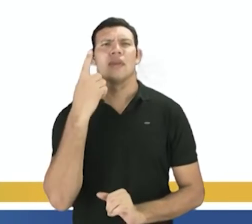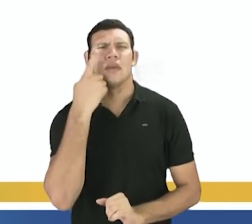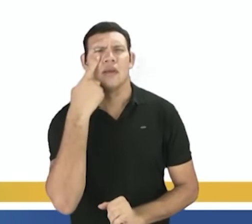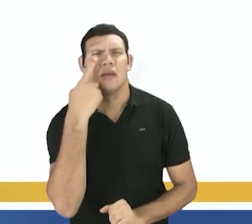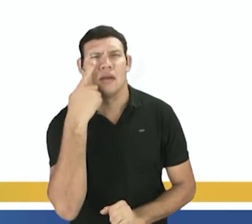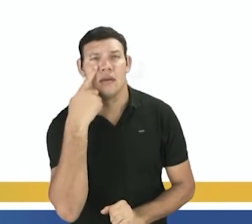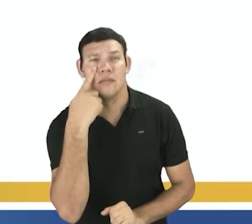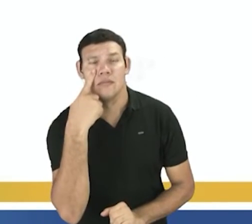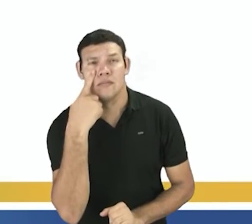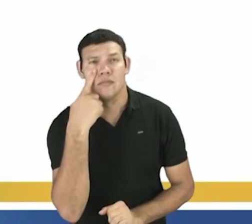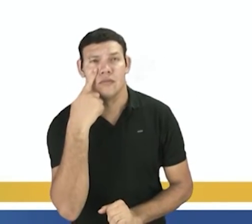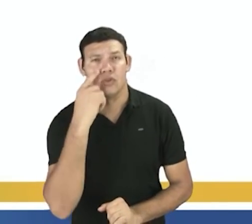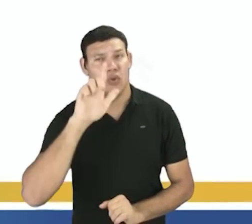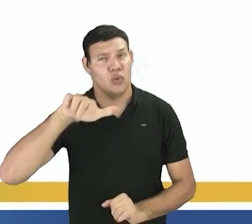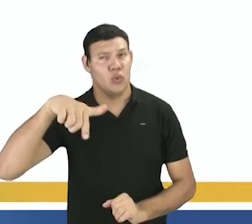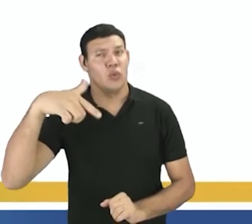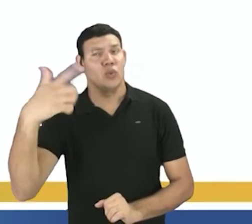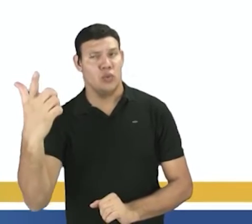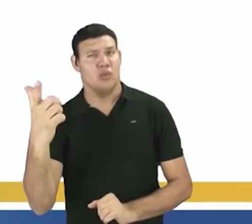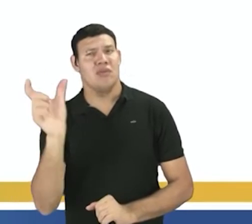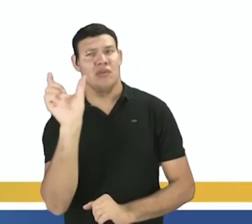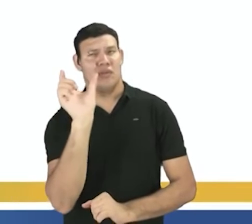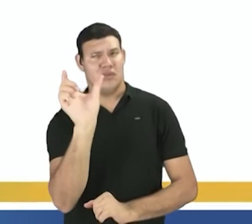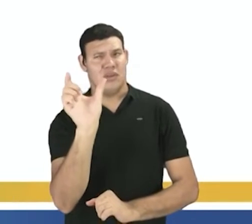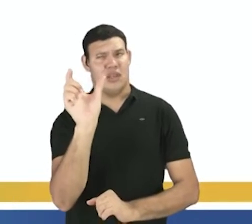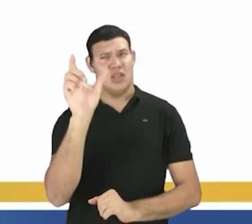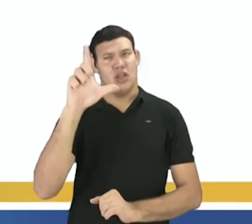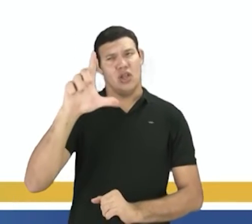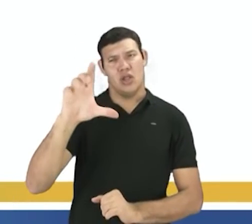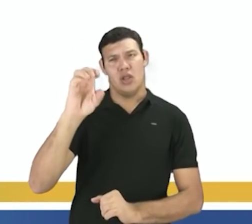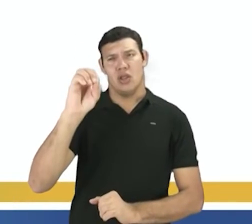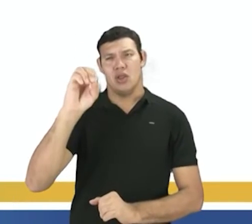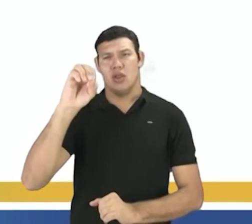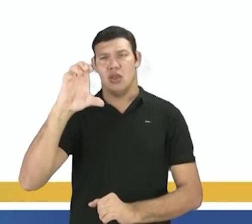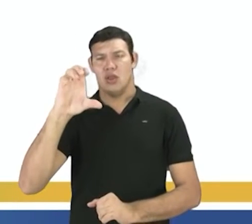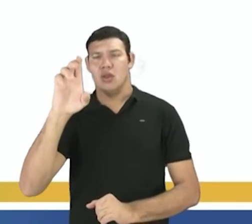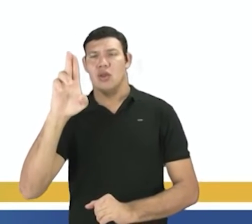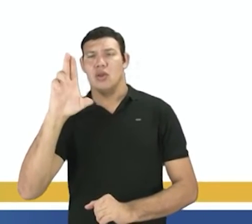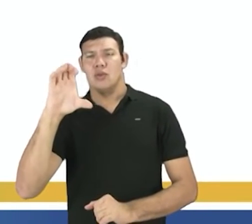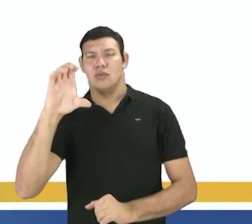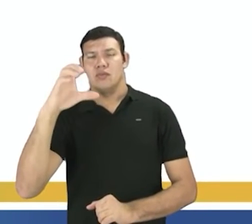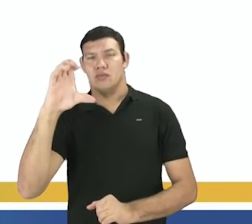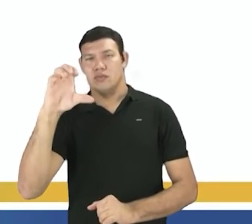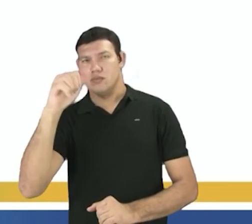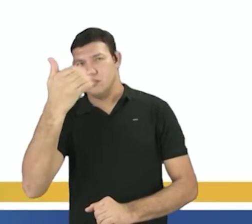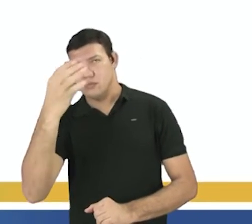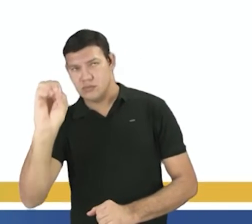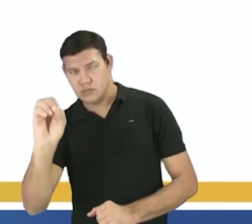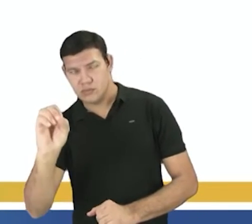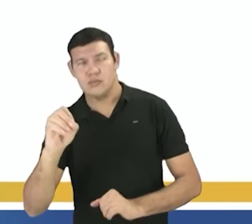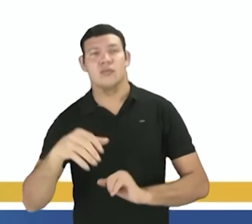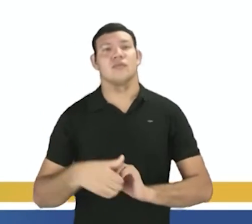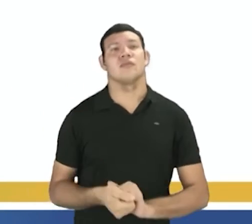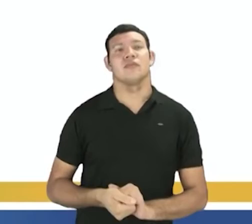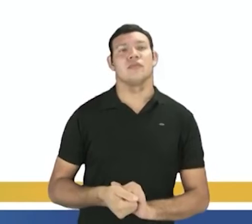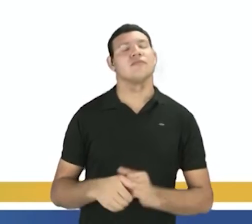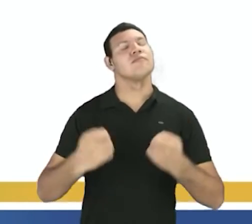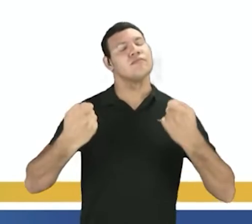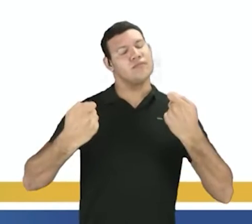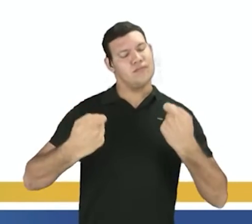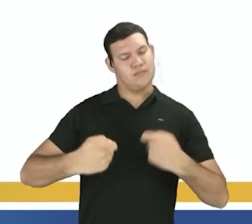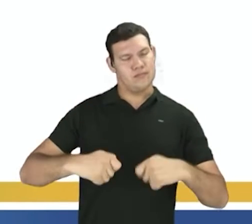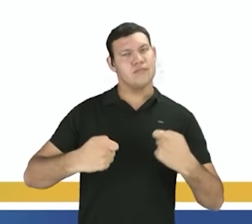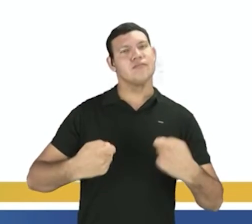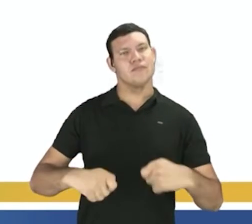vocês devem saber que outras locuções, para serem classificadas de locuções, elas